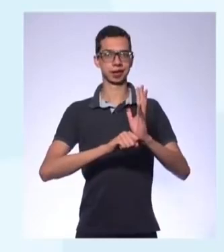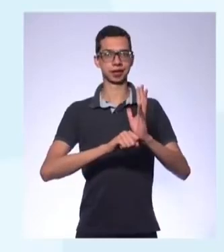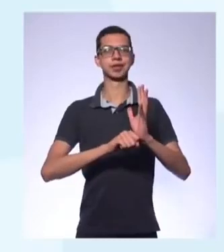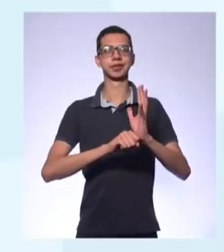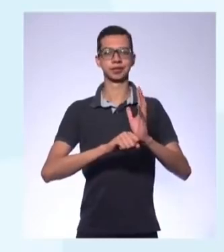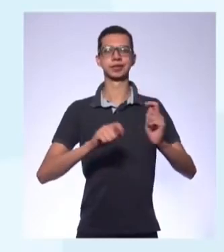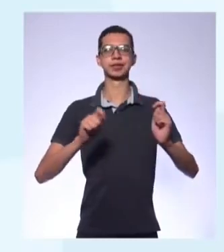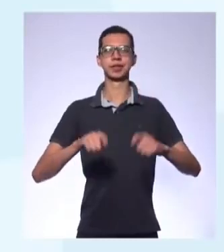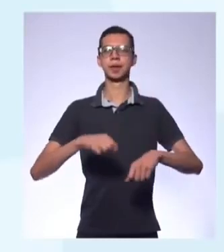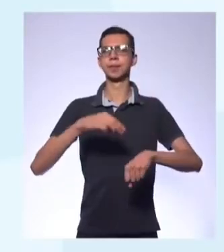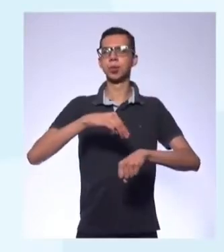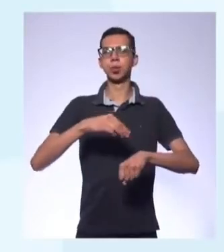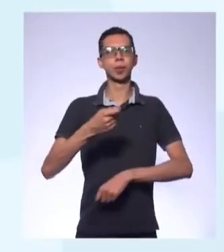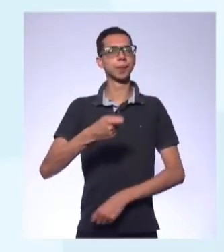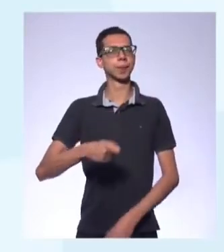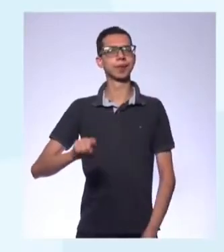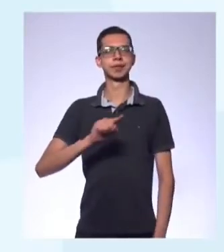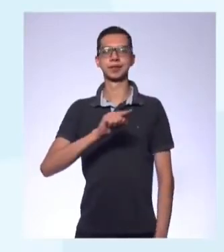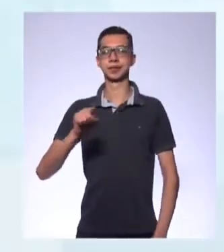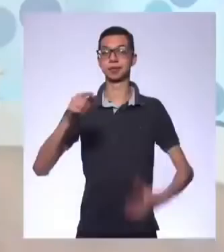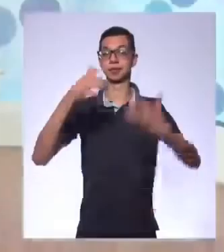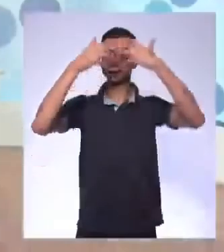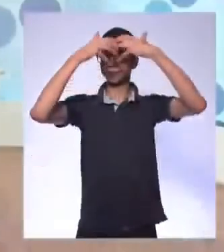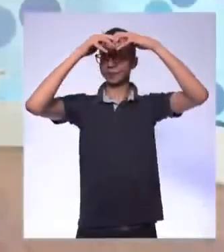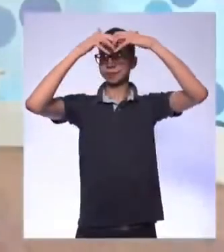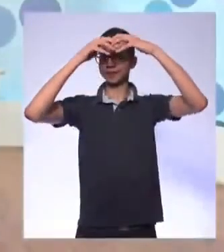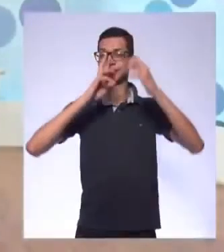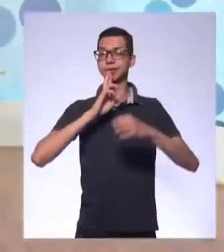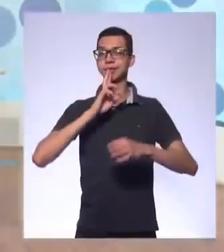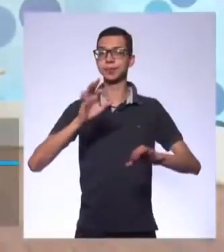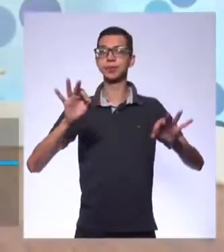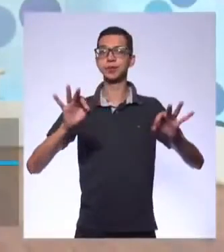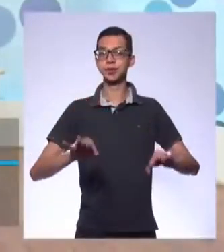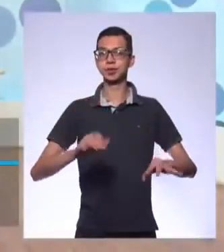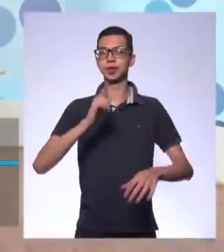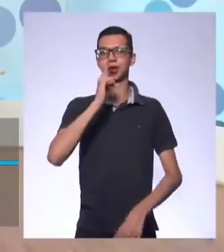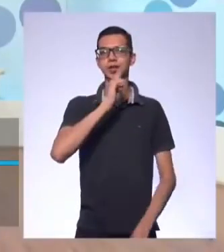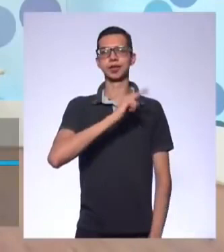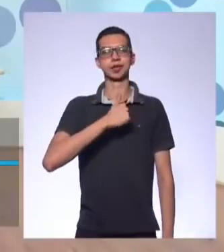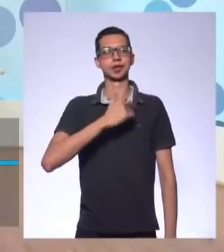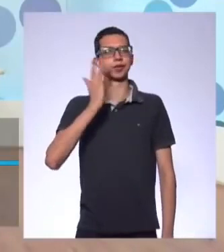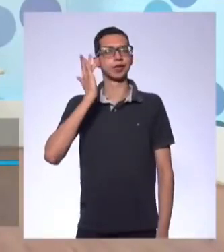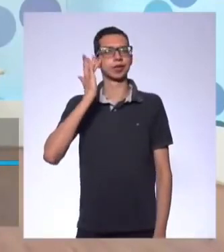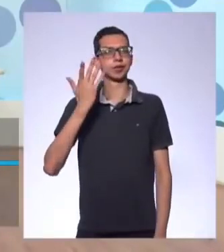não precisa nem dar minutinhos para eles, porque certamente eles vão acertar, né?